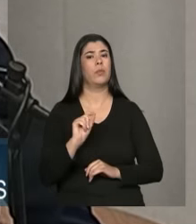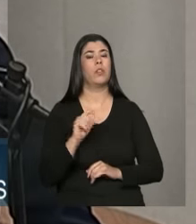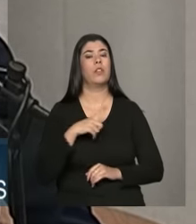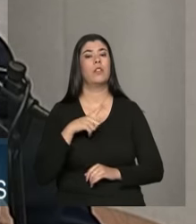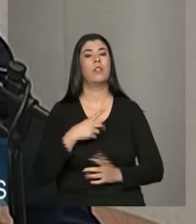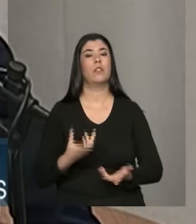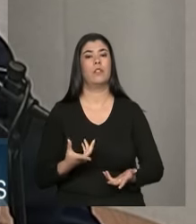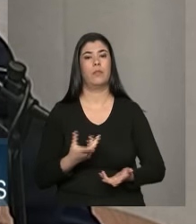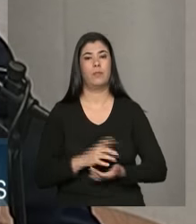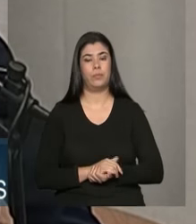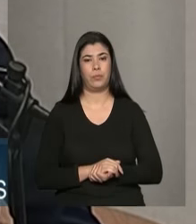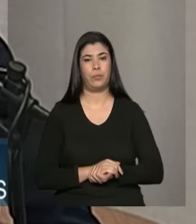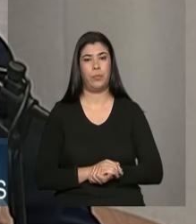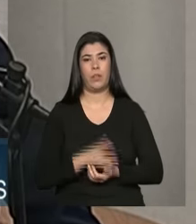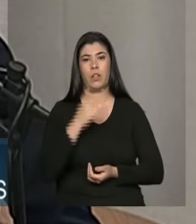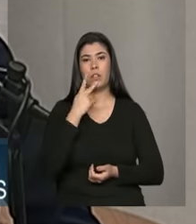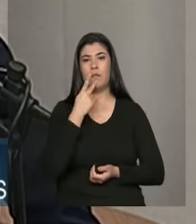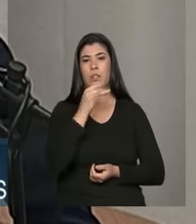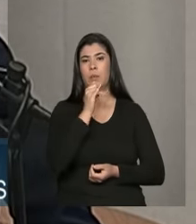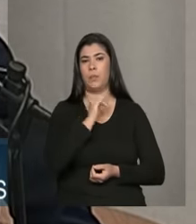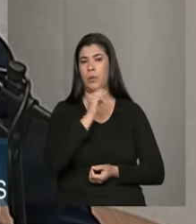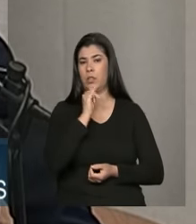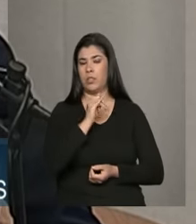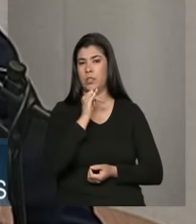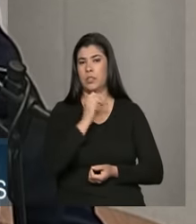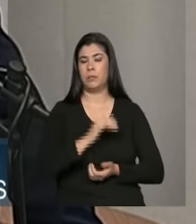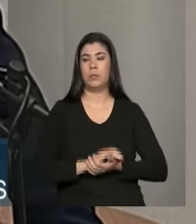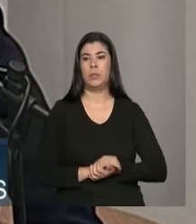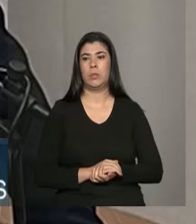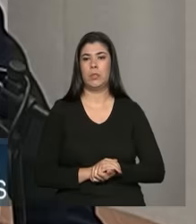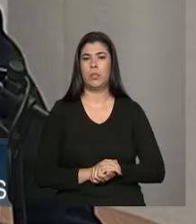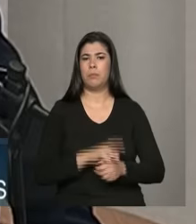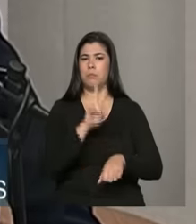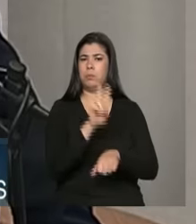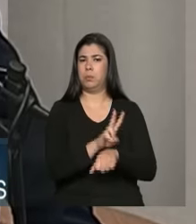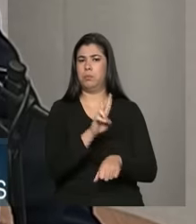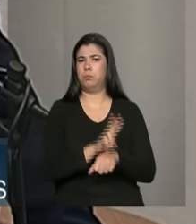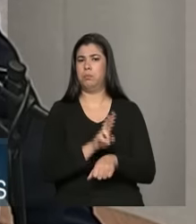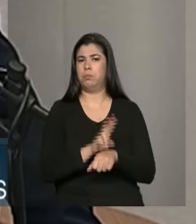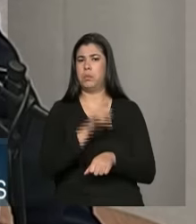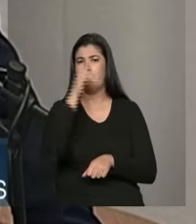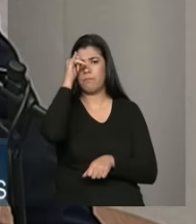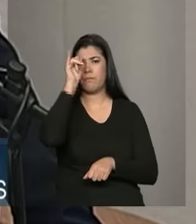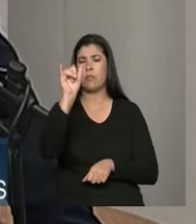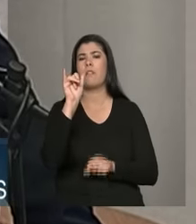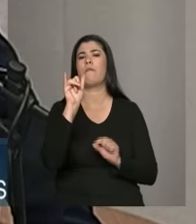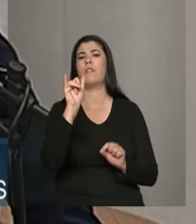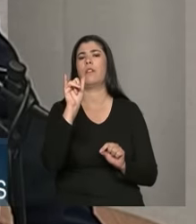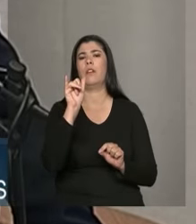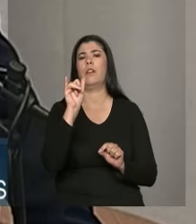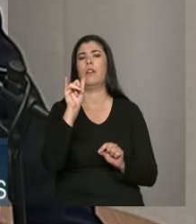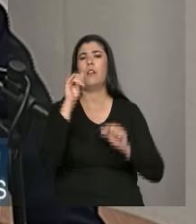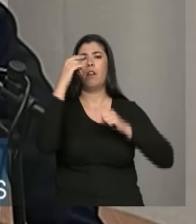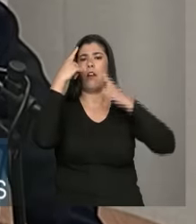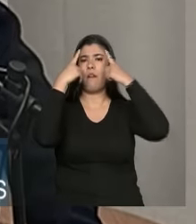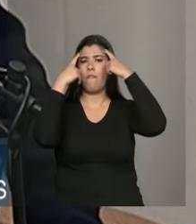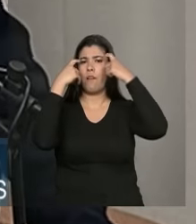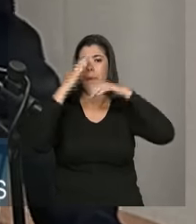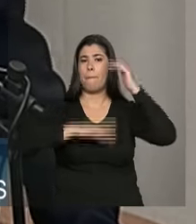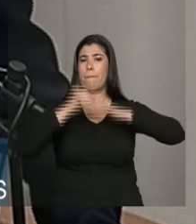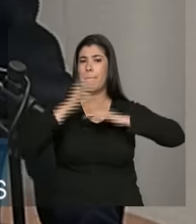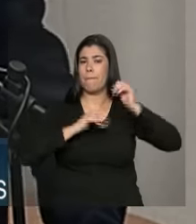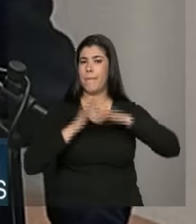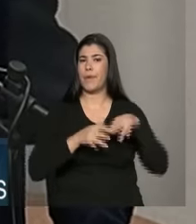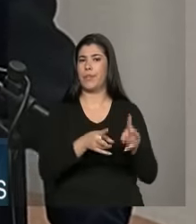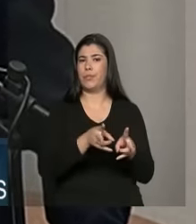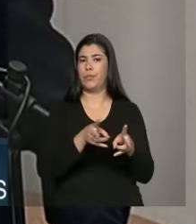eh No que diz respeito à a a à prevenção do da da violência sexual da